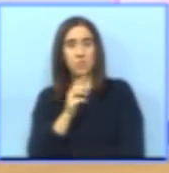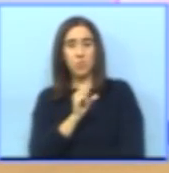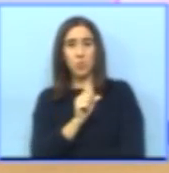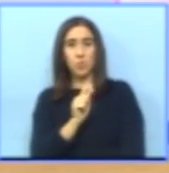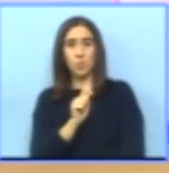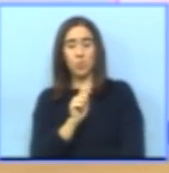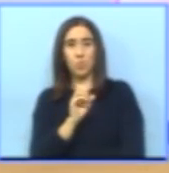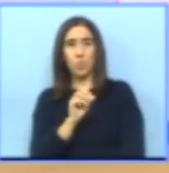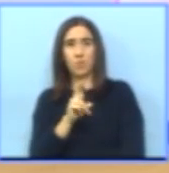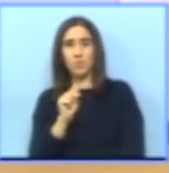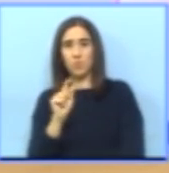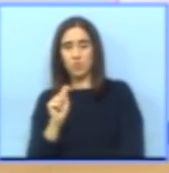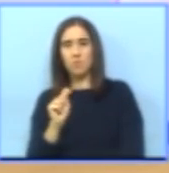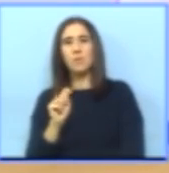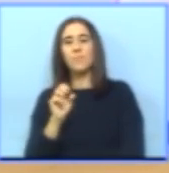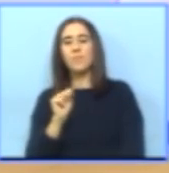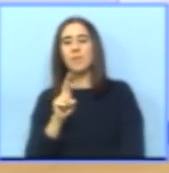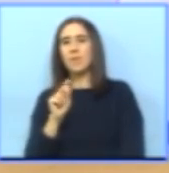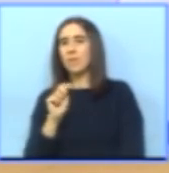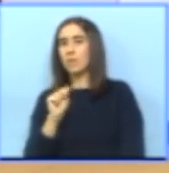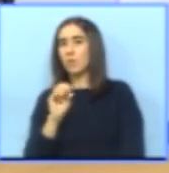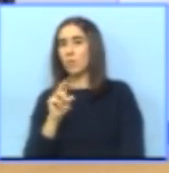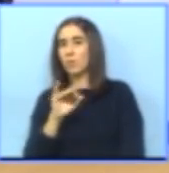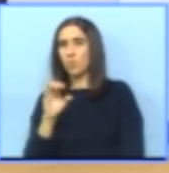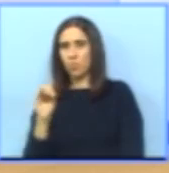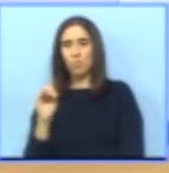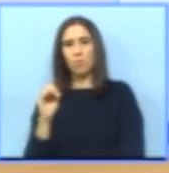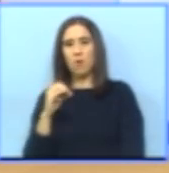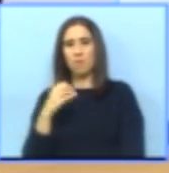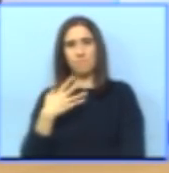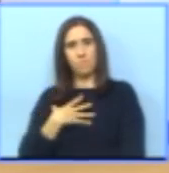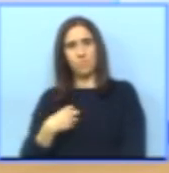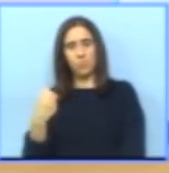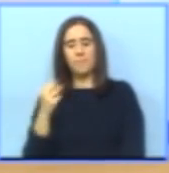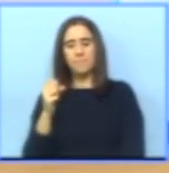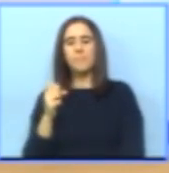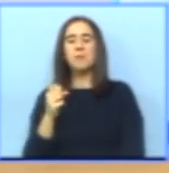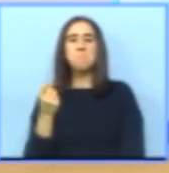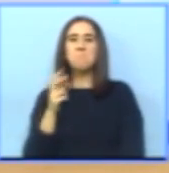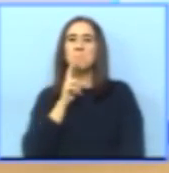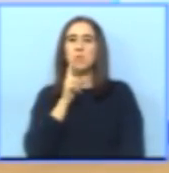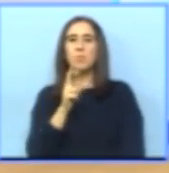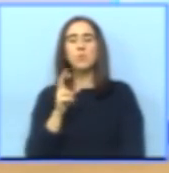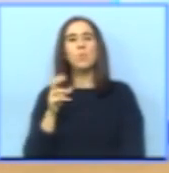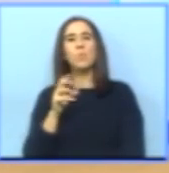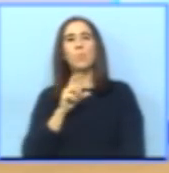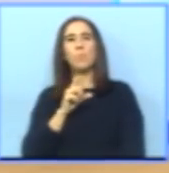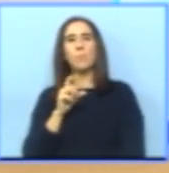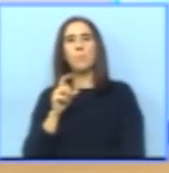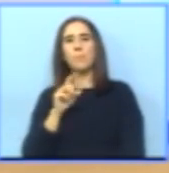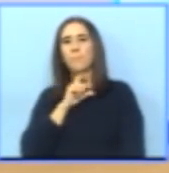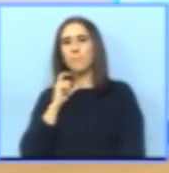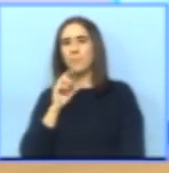fim do mundo. A resposta, eu perguntei a um padre jesuíta amigo, não há muitos em Portugal, há cerca só de